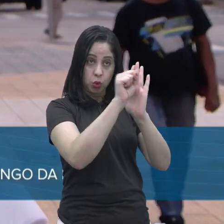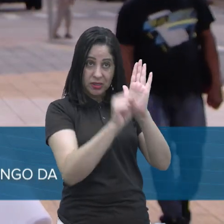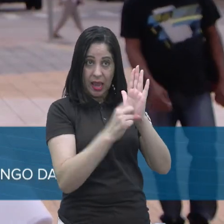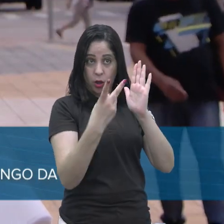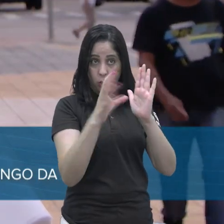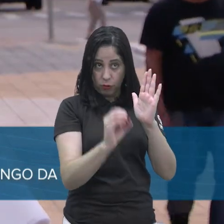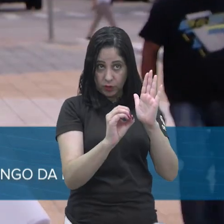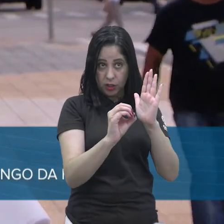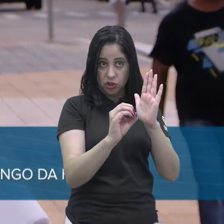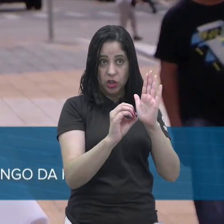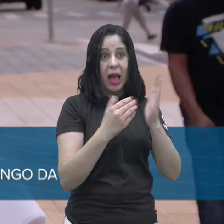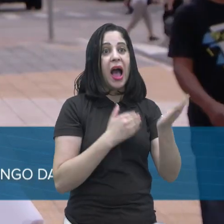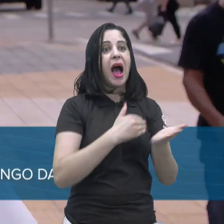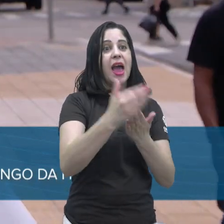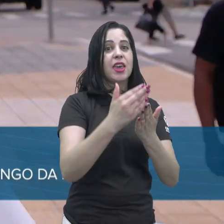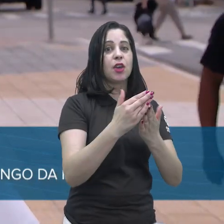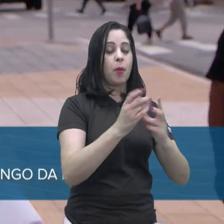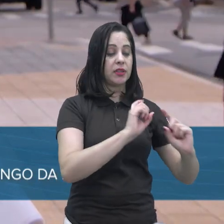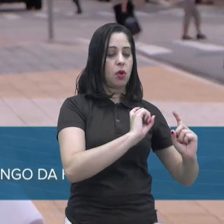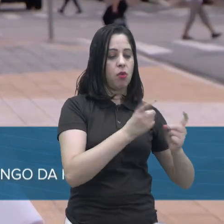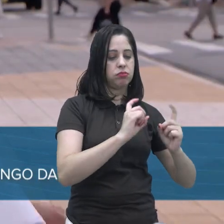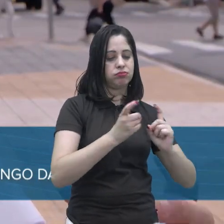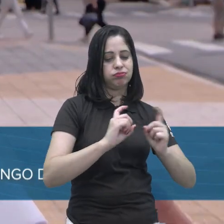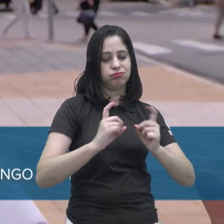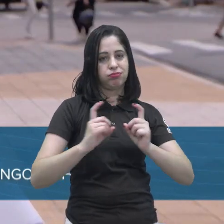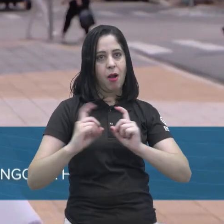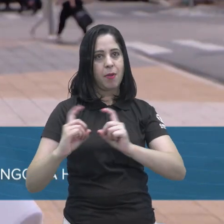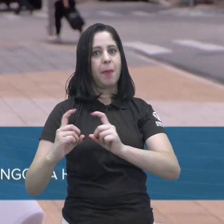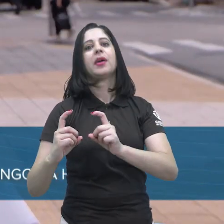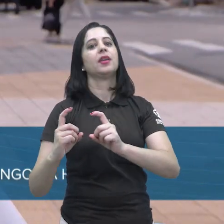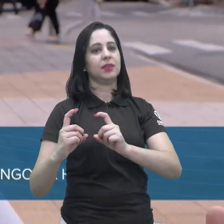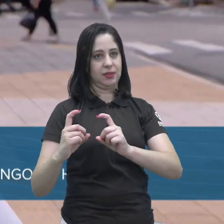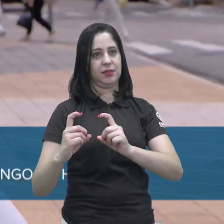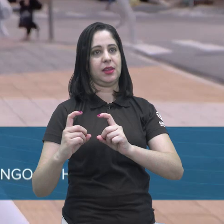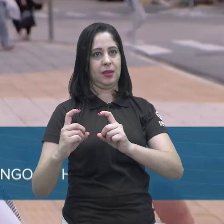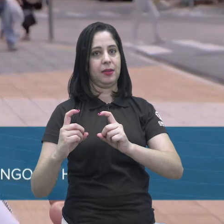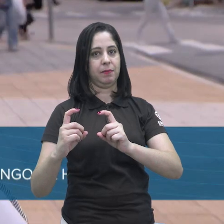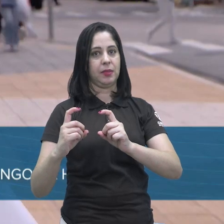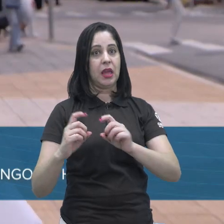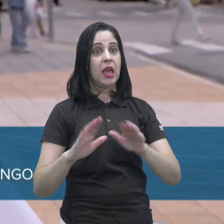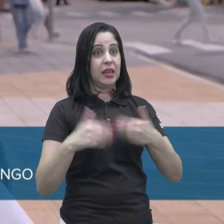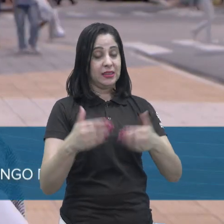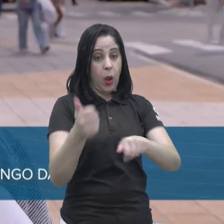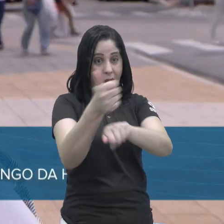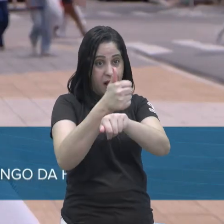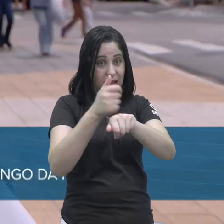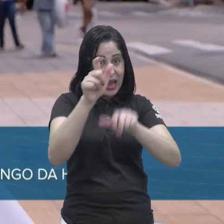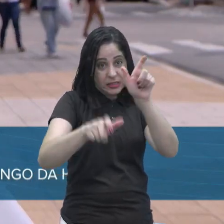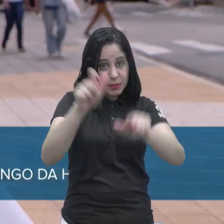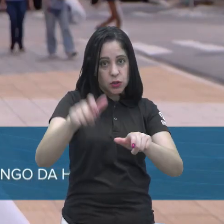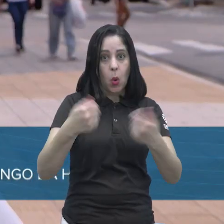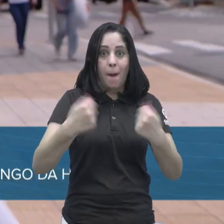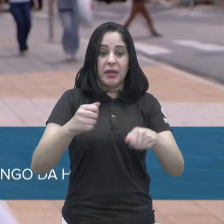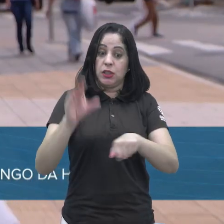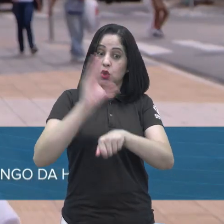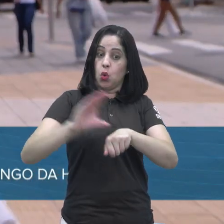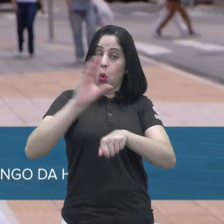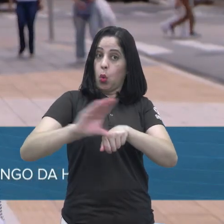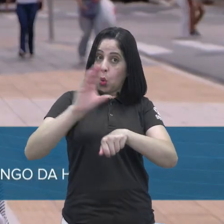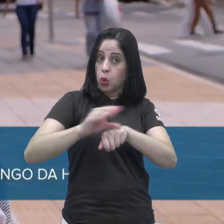ainda tem essa fase informacional. Na verdade, a gente vive ela até hoje. A questão da informação fazendo com que as pessoas se profissionalizem para